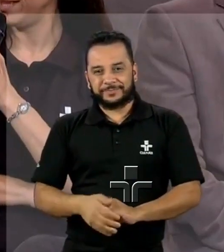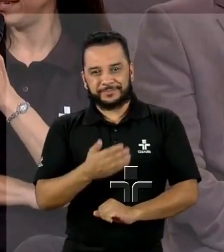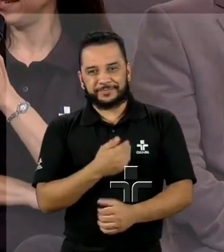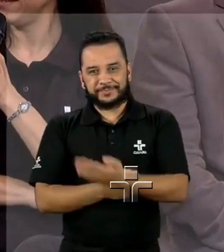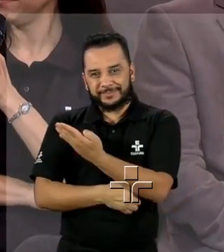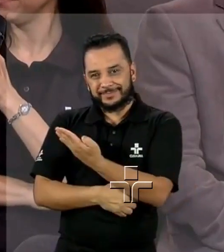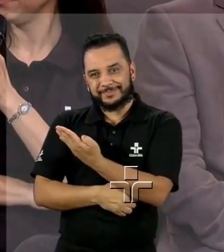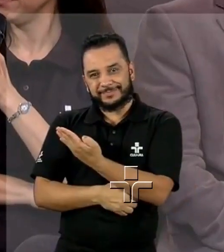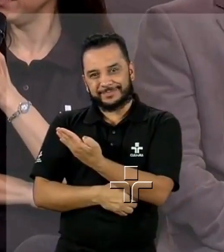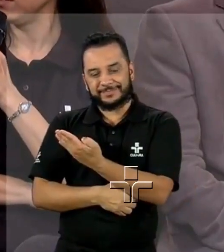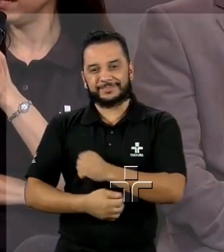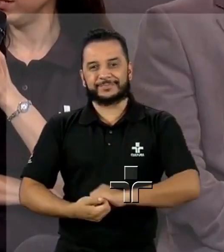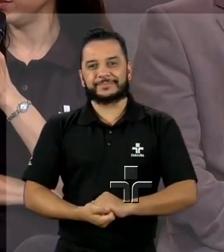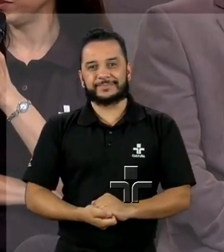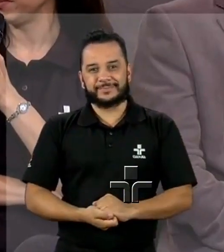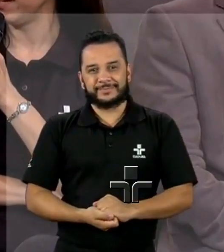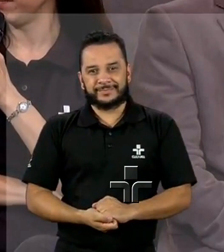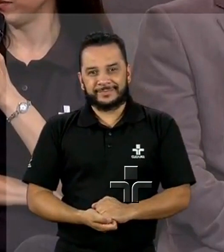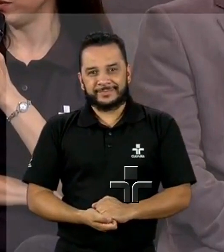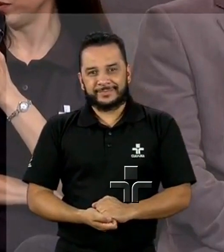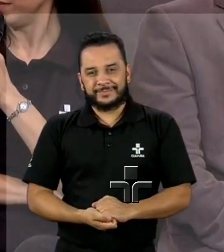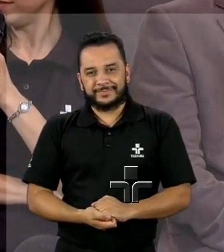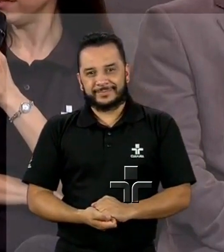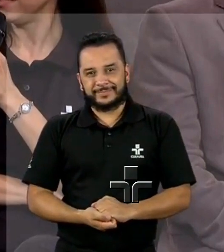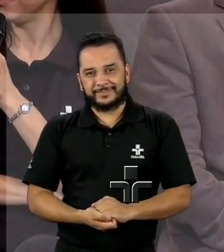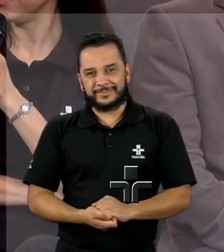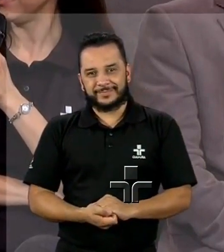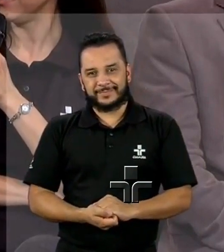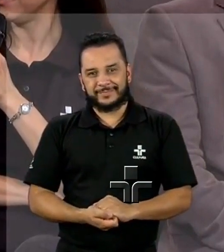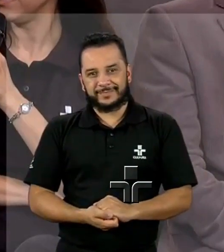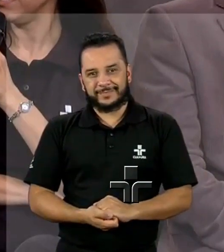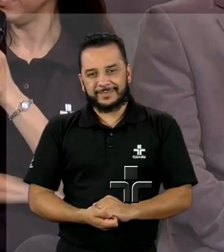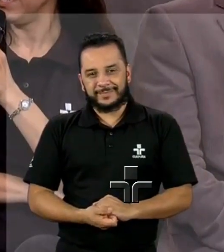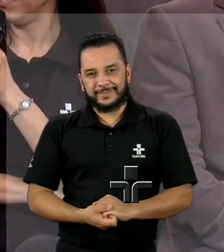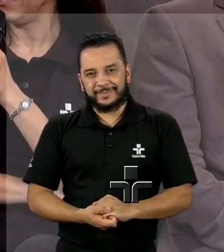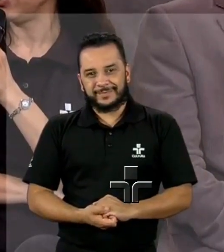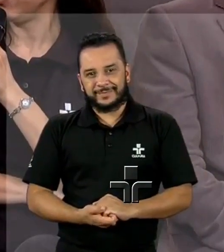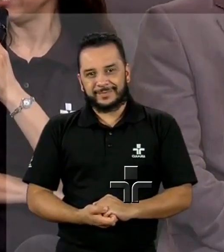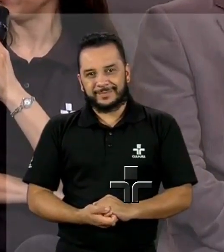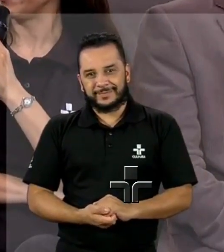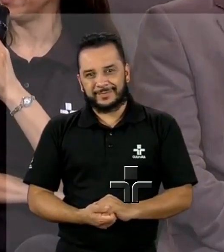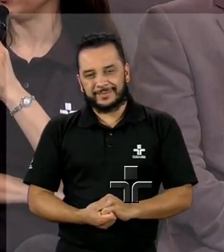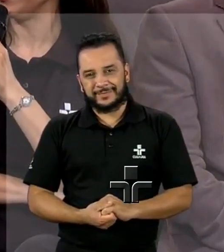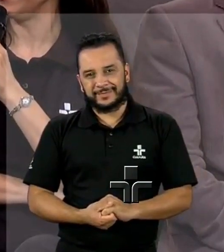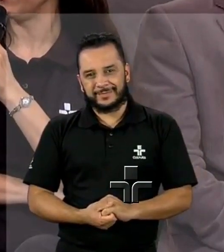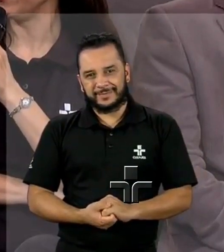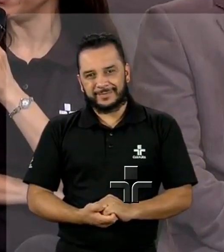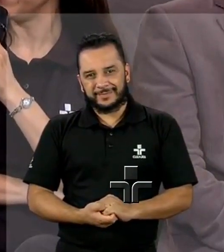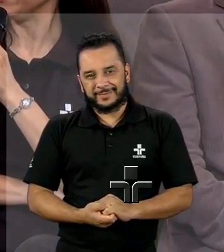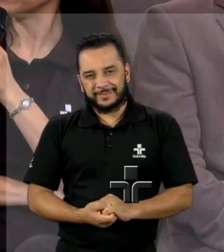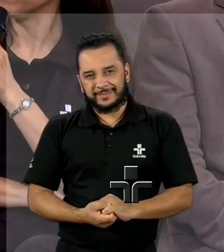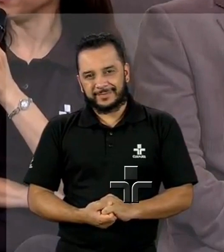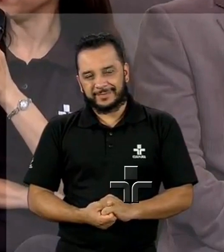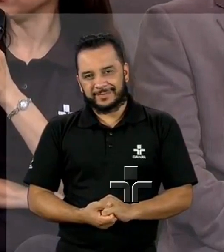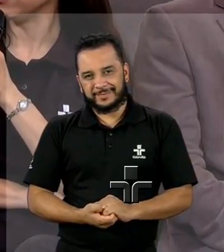Meu nome é Lara, eu gostaria de perguntar para os dois. A gente viu na reportagem que houve um